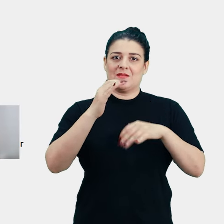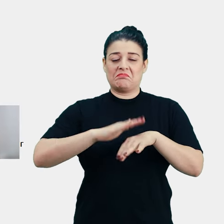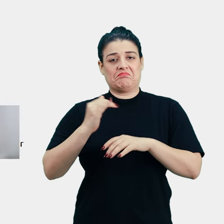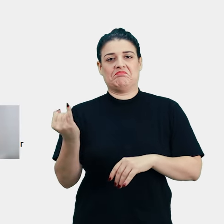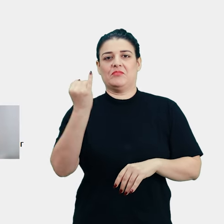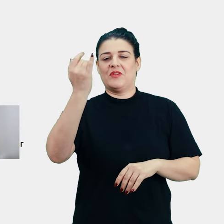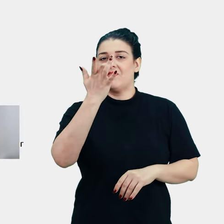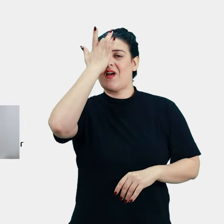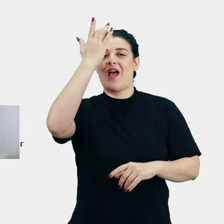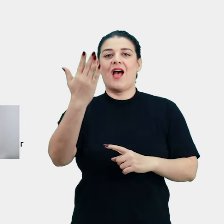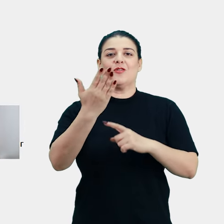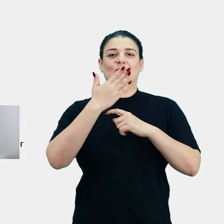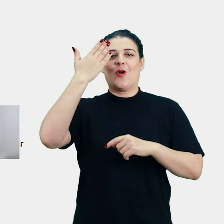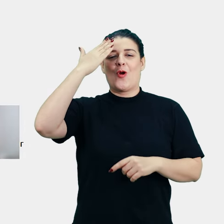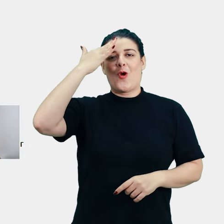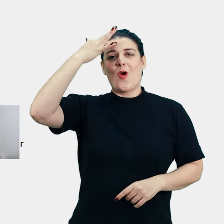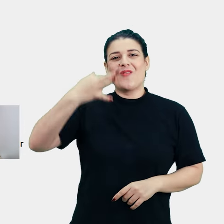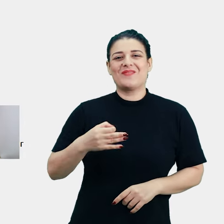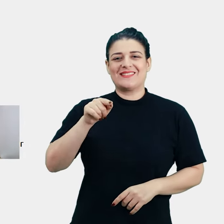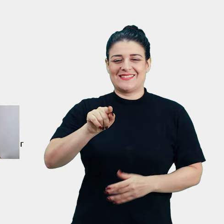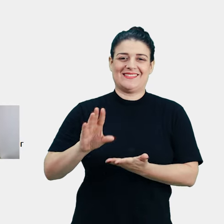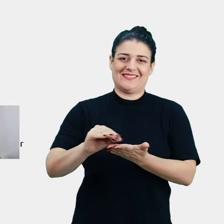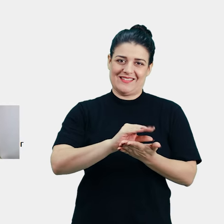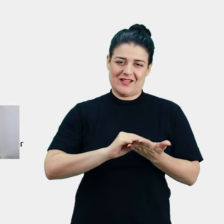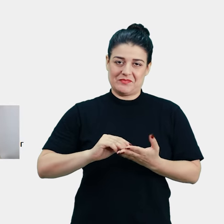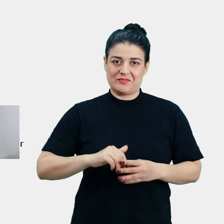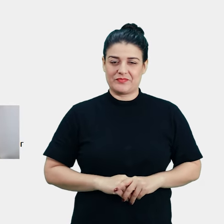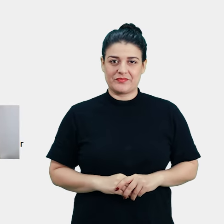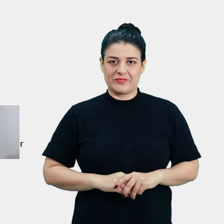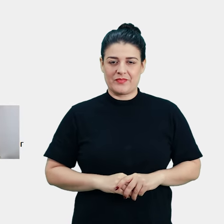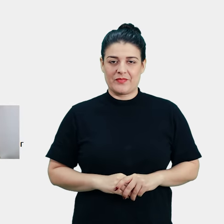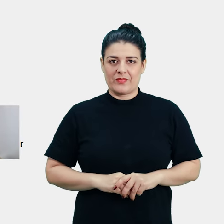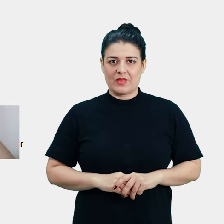né, facilitando a interpretação desses dados. E aqui